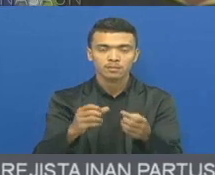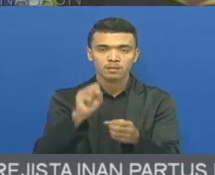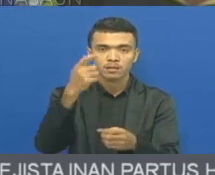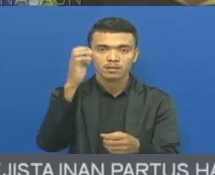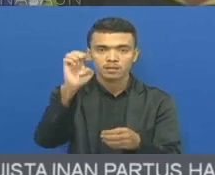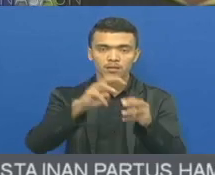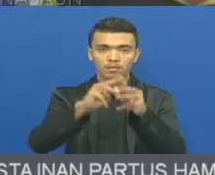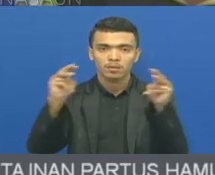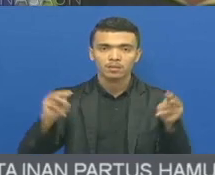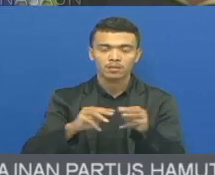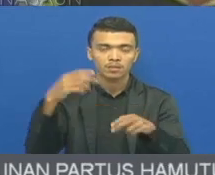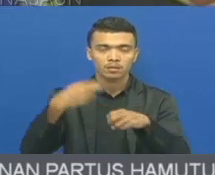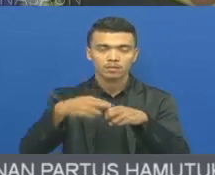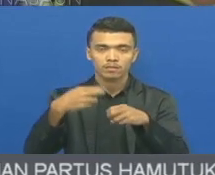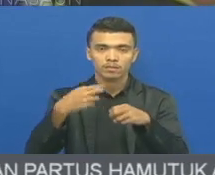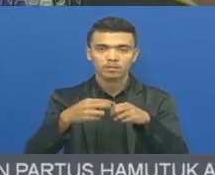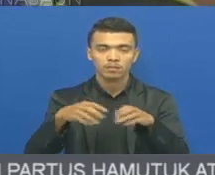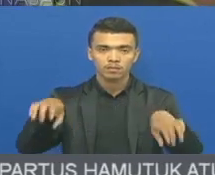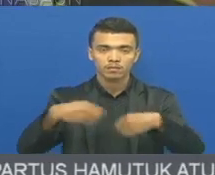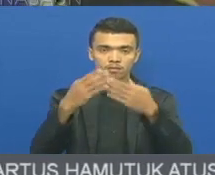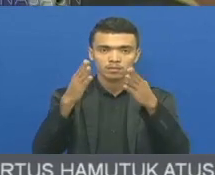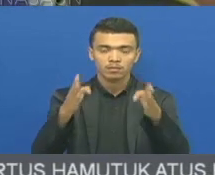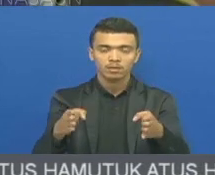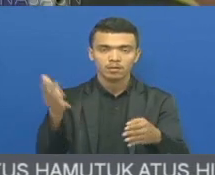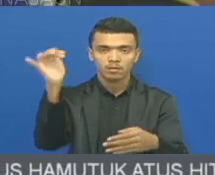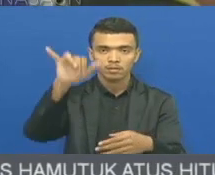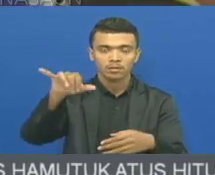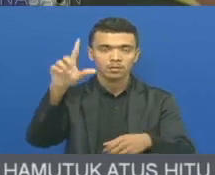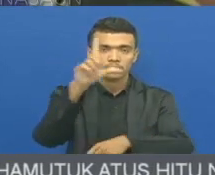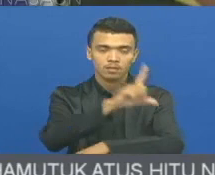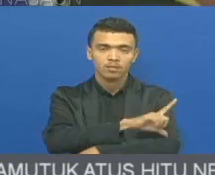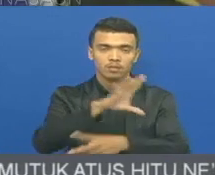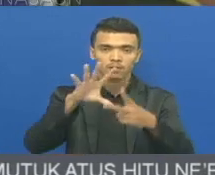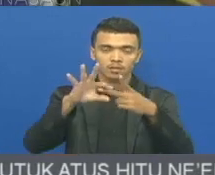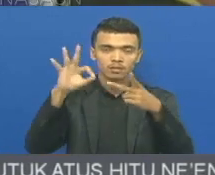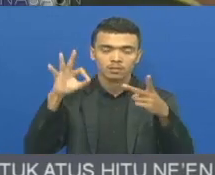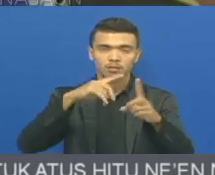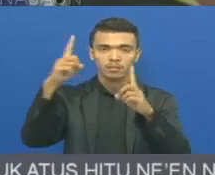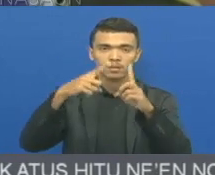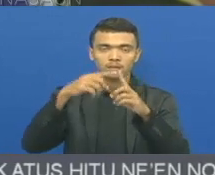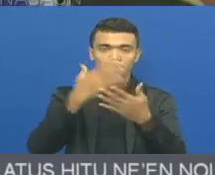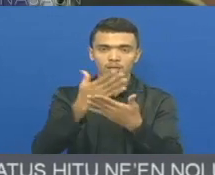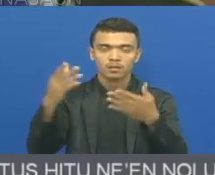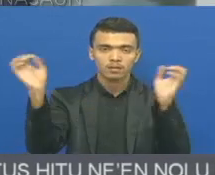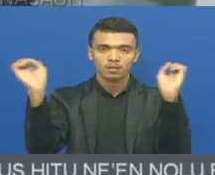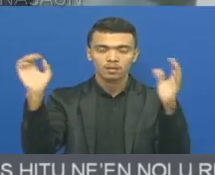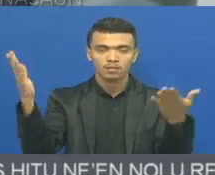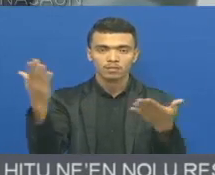município hori dificulta itenia brigada capolinha staff sira ia loron eleição ne se ban hira material ne la